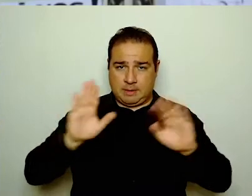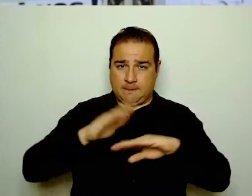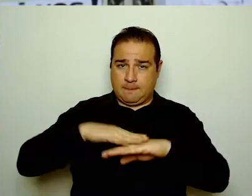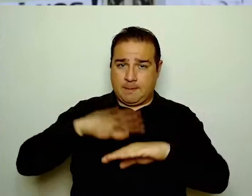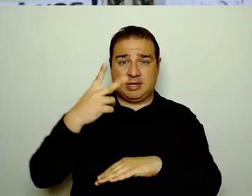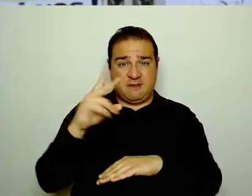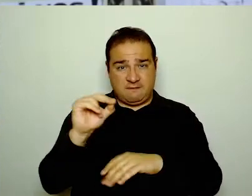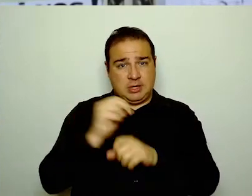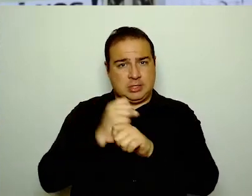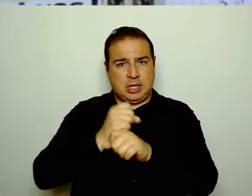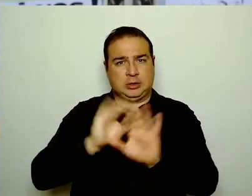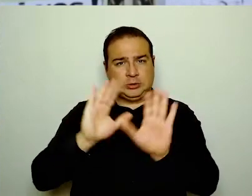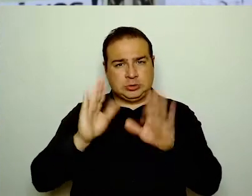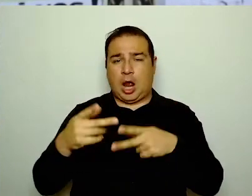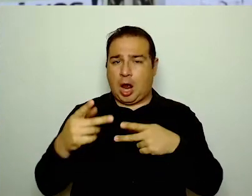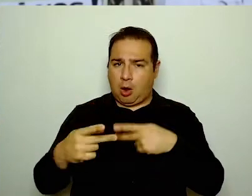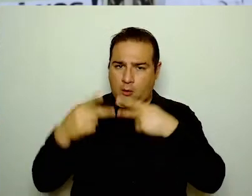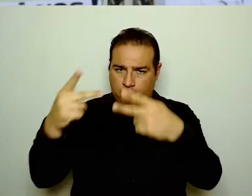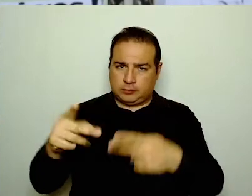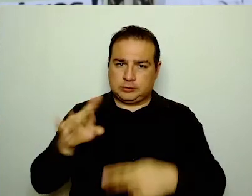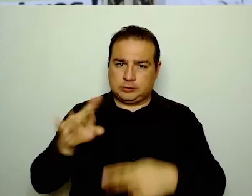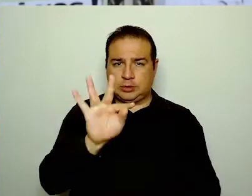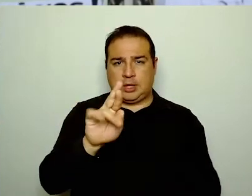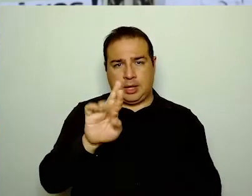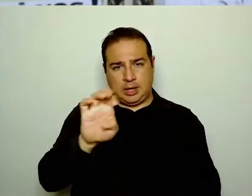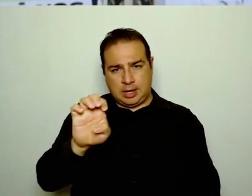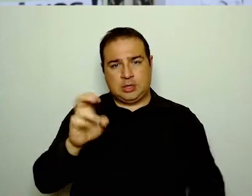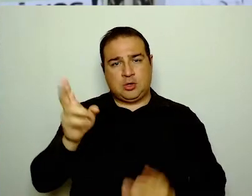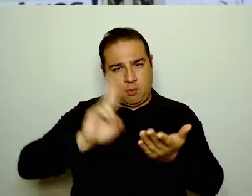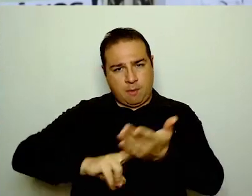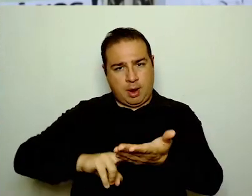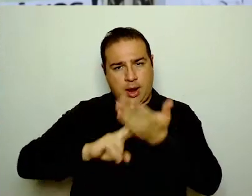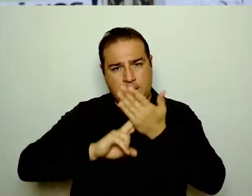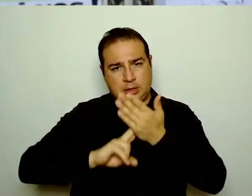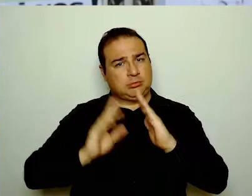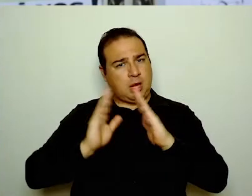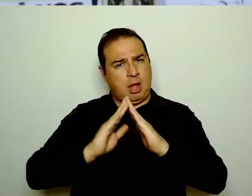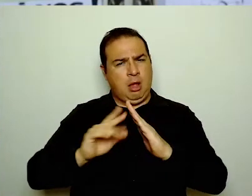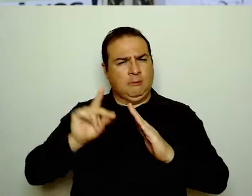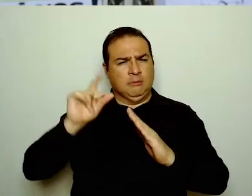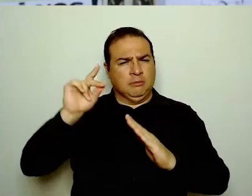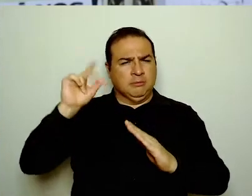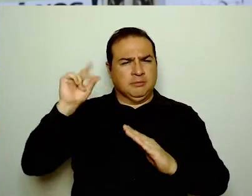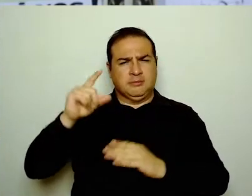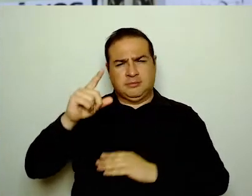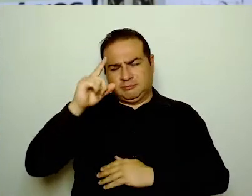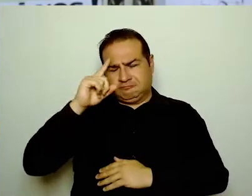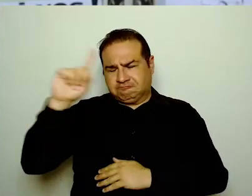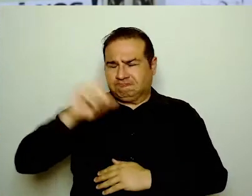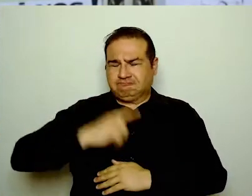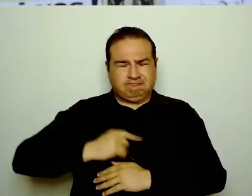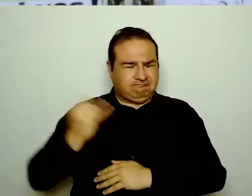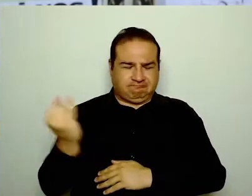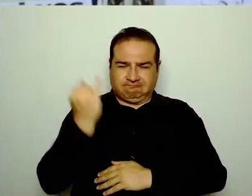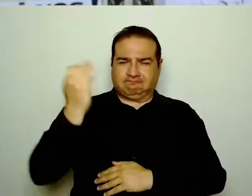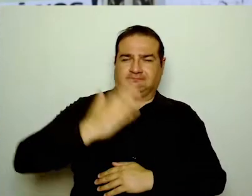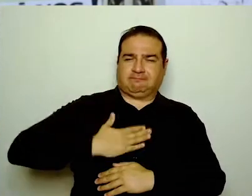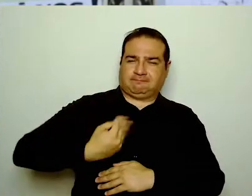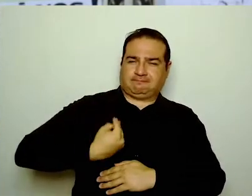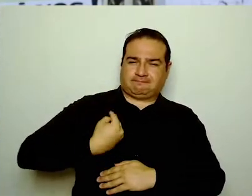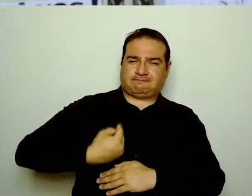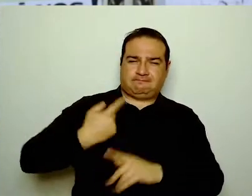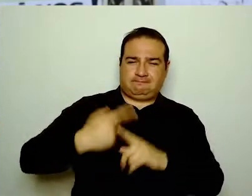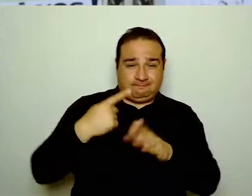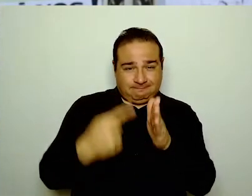há mais de 20 anos, né, a convite do TRE por uma cartinha que eu recebi na minha casa e que esse foi um dos dias